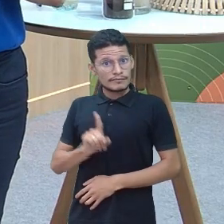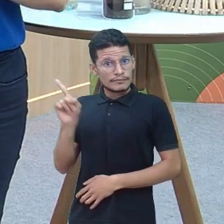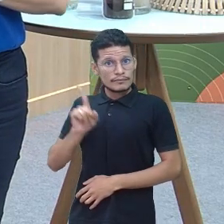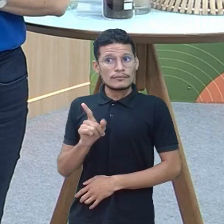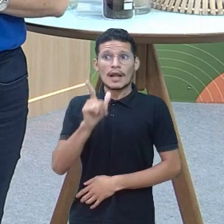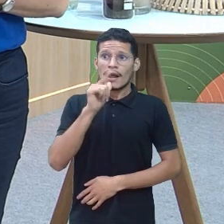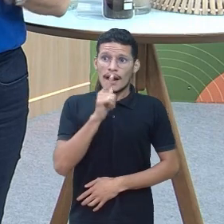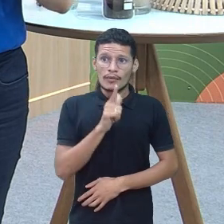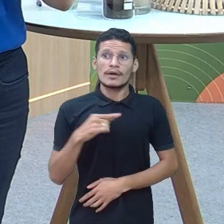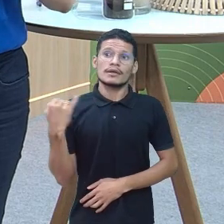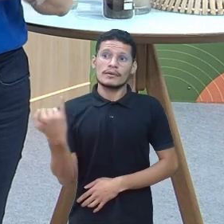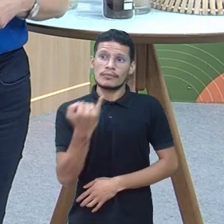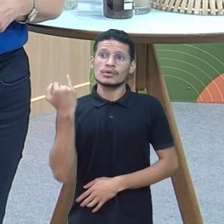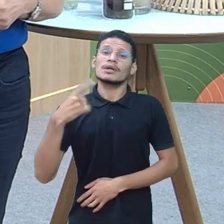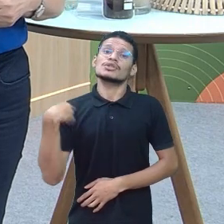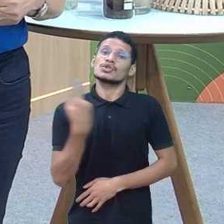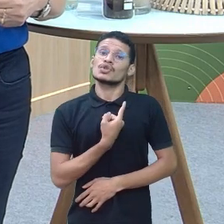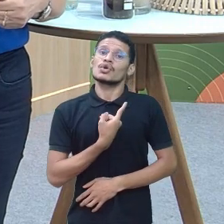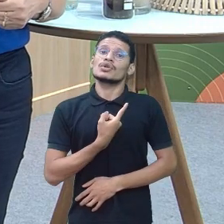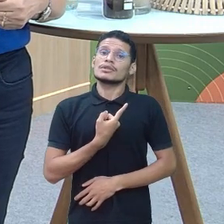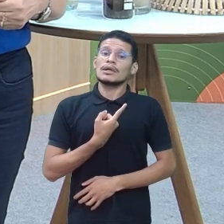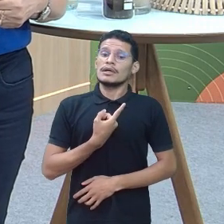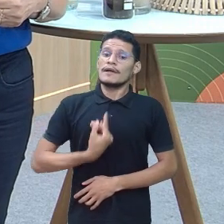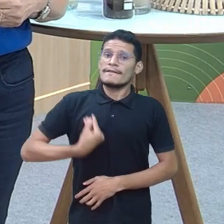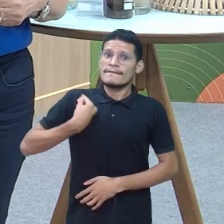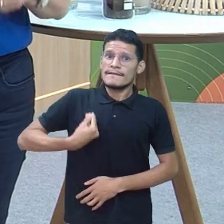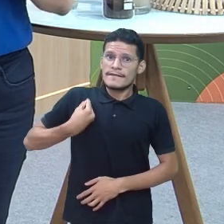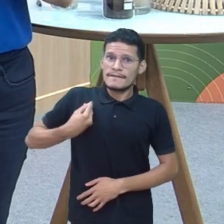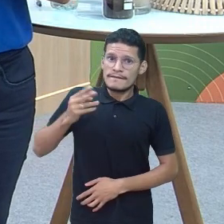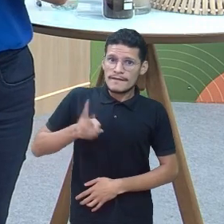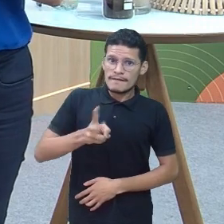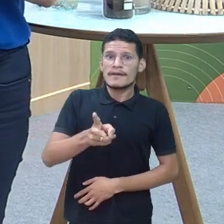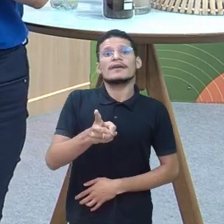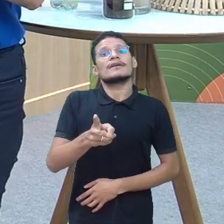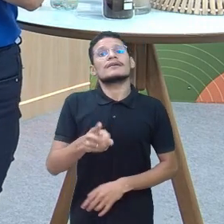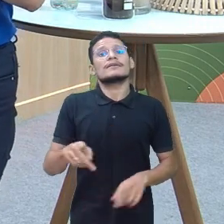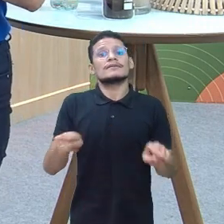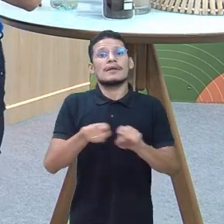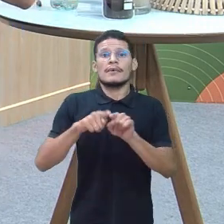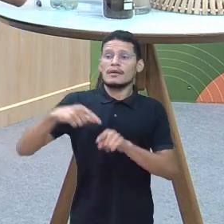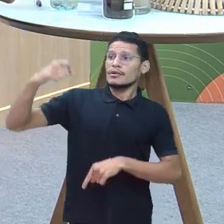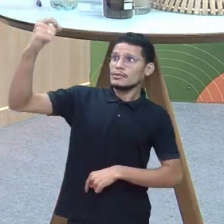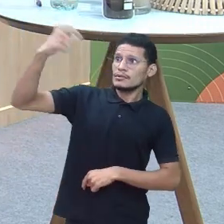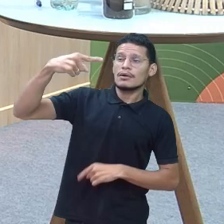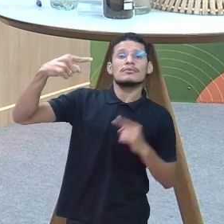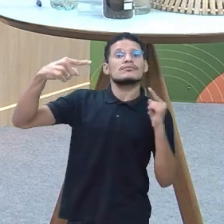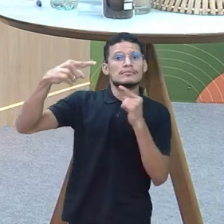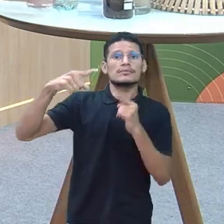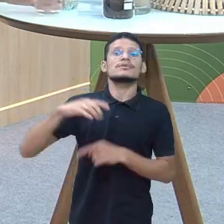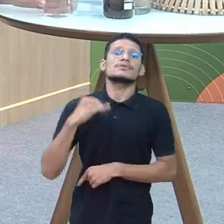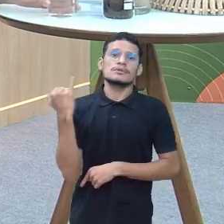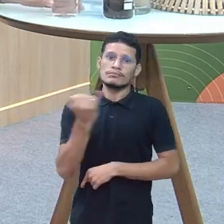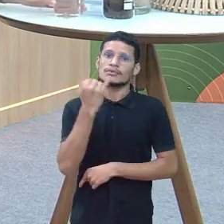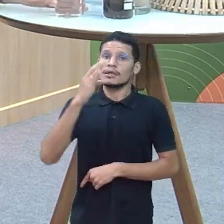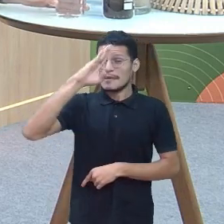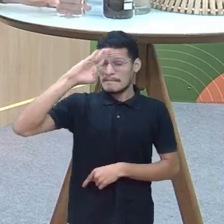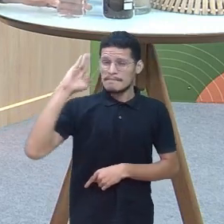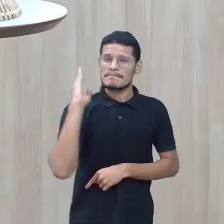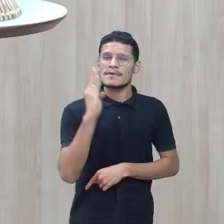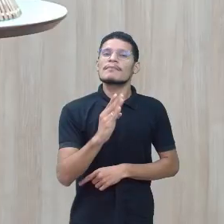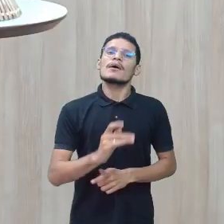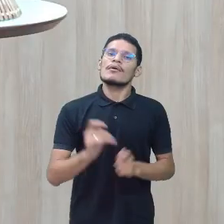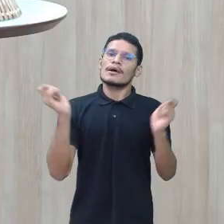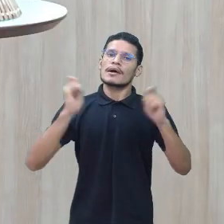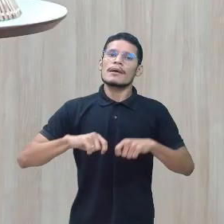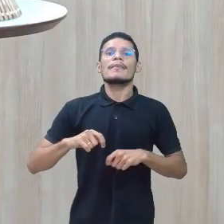é importante para a nossa sobrevivência e o Sol também, ele é um fator principal